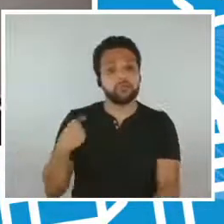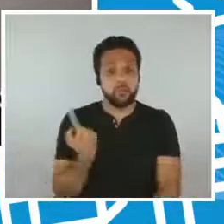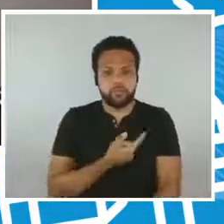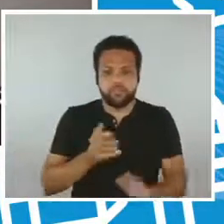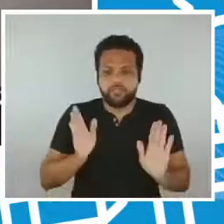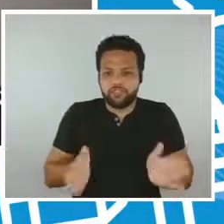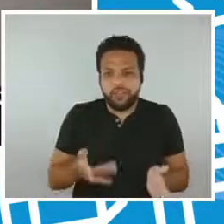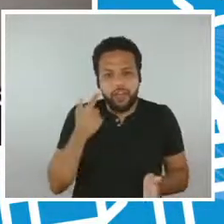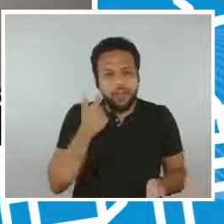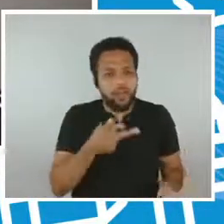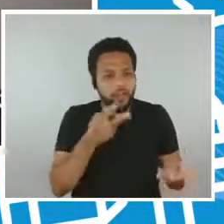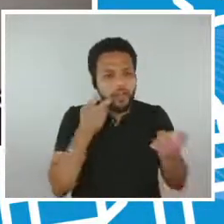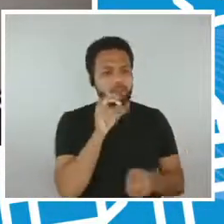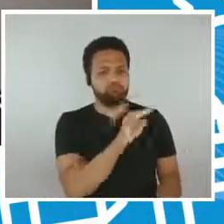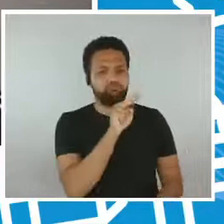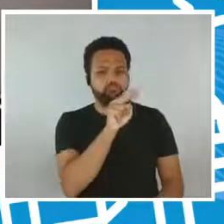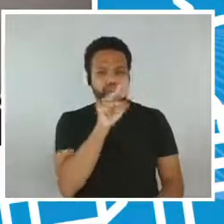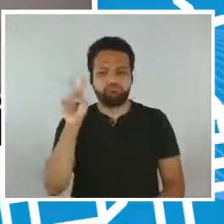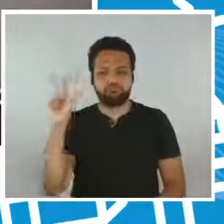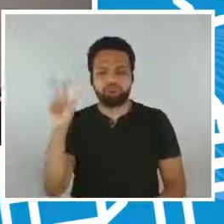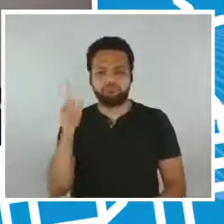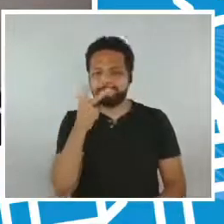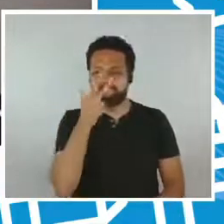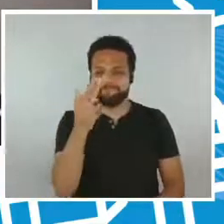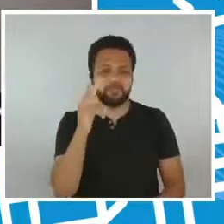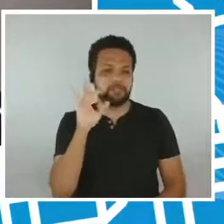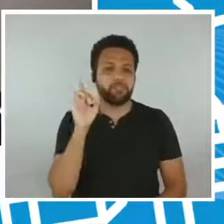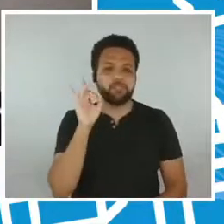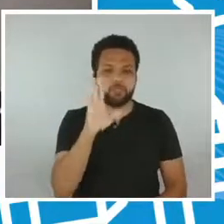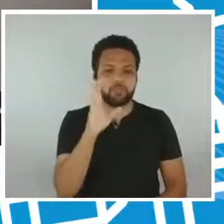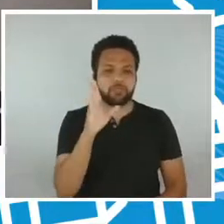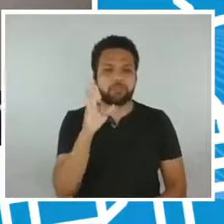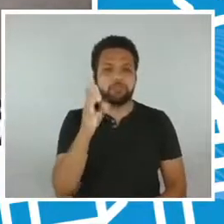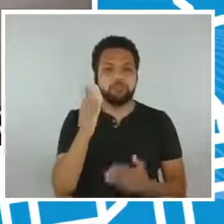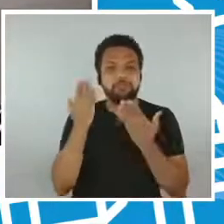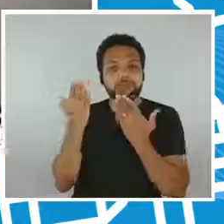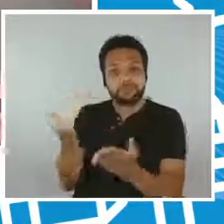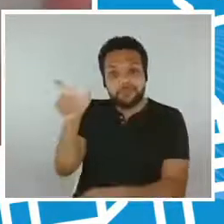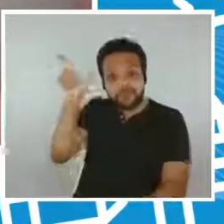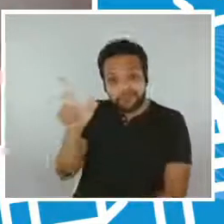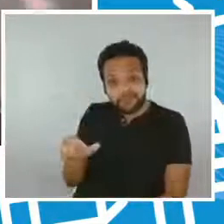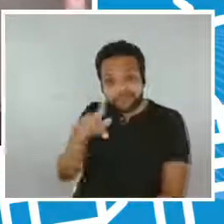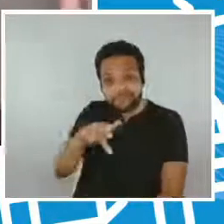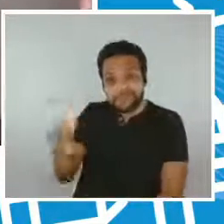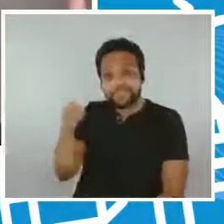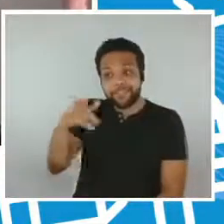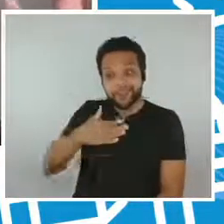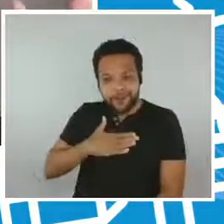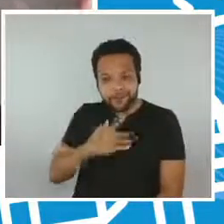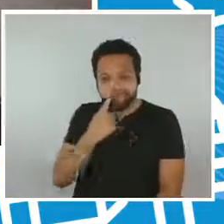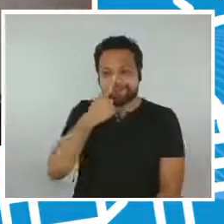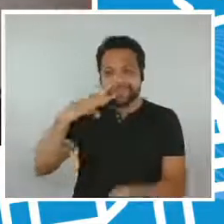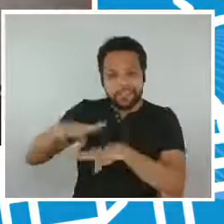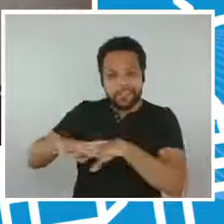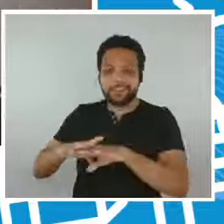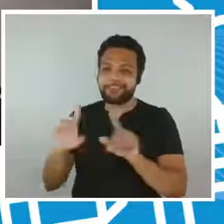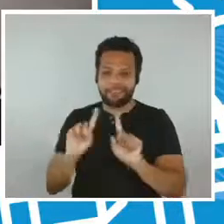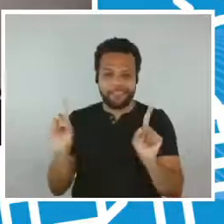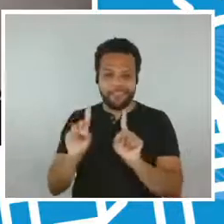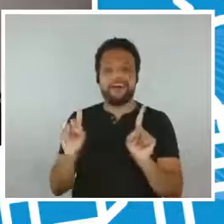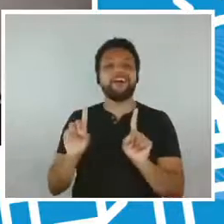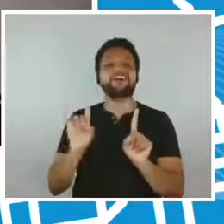visto, não é só para você, certo? Só porque você gosta de matemática. A gente tem visto